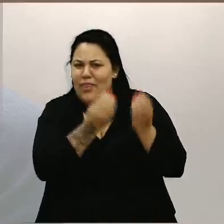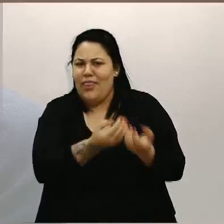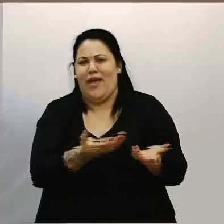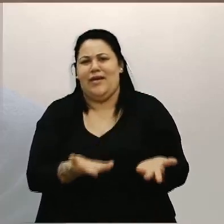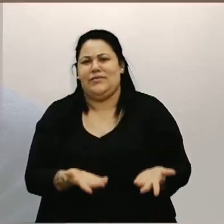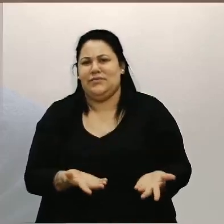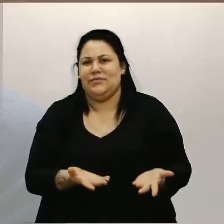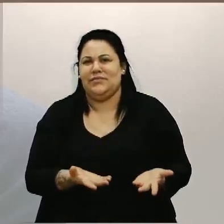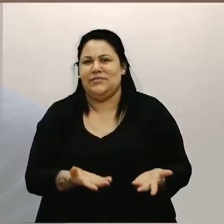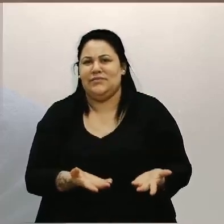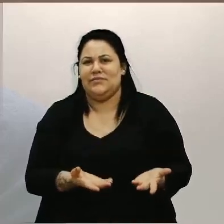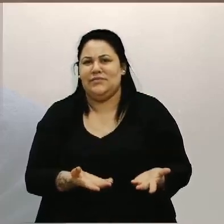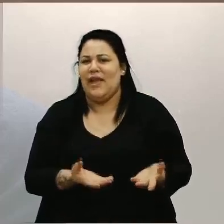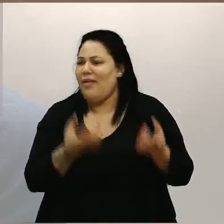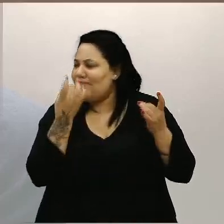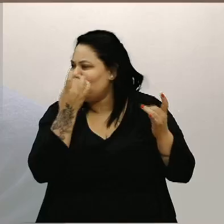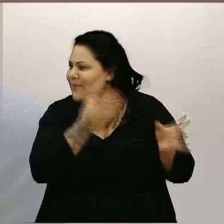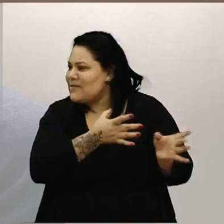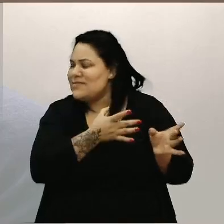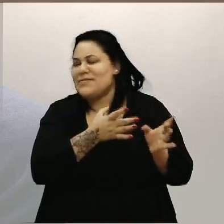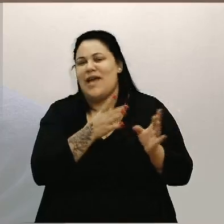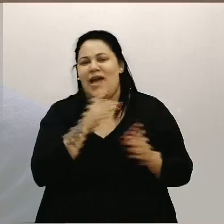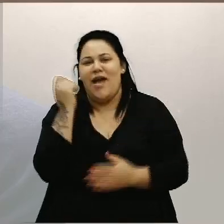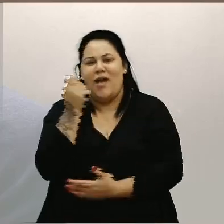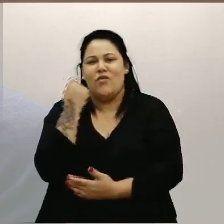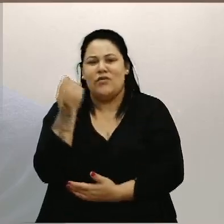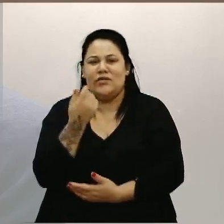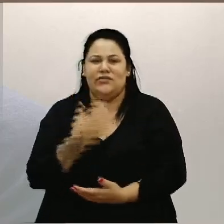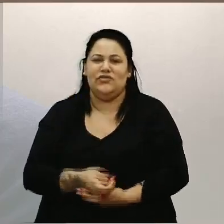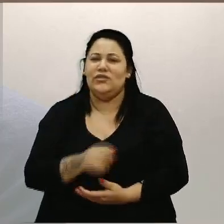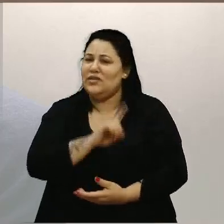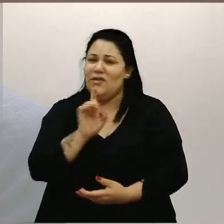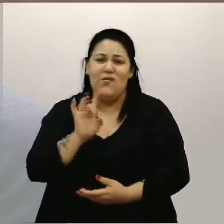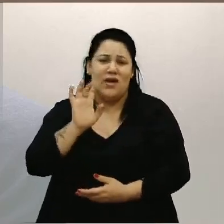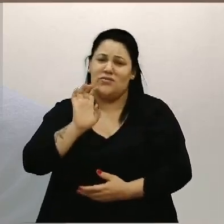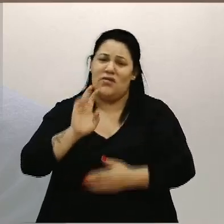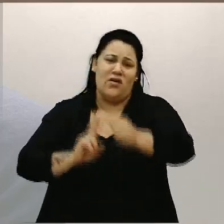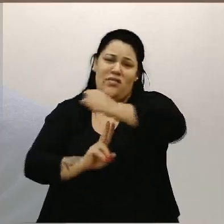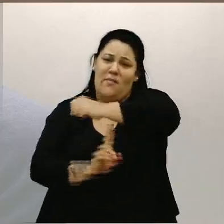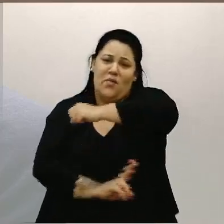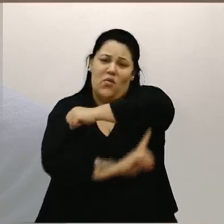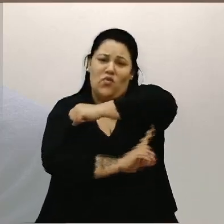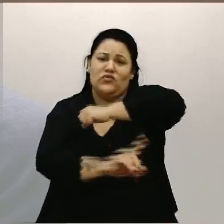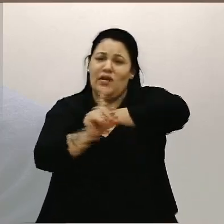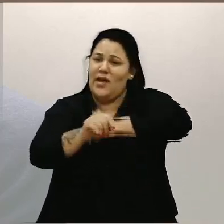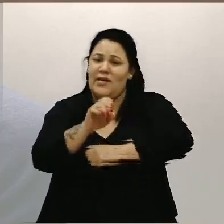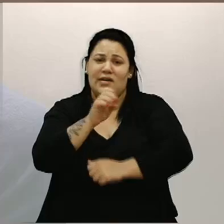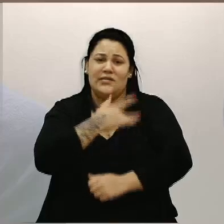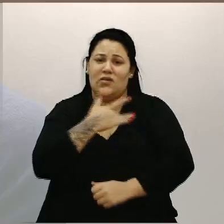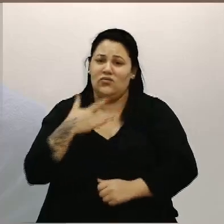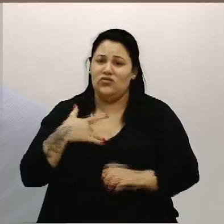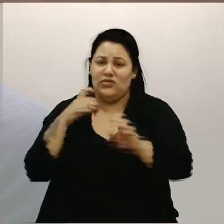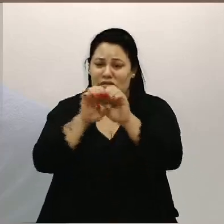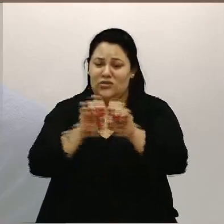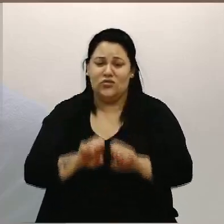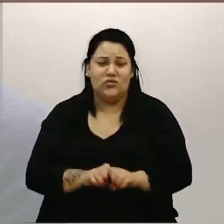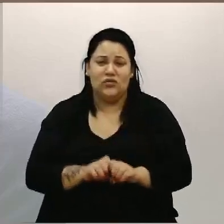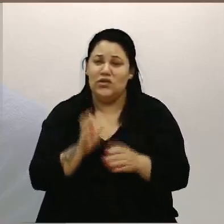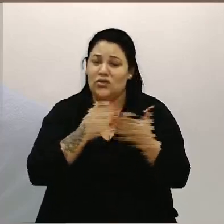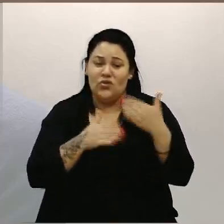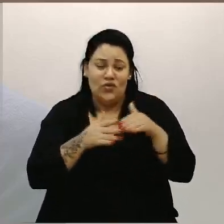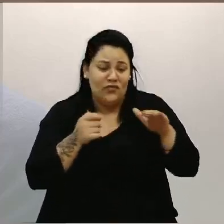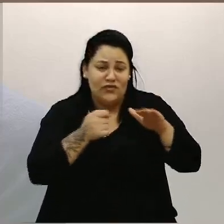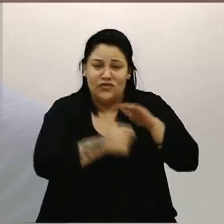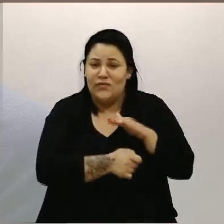Rio Grande. E não é só no setor da ponte. É na saúde, é na infraestrutura, que os investimentos